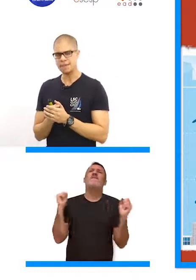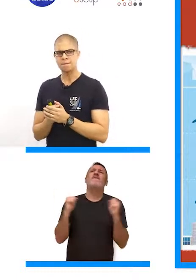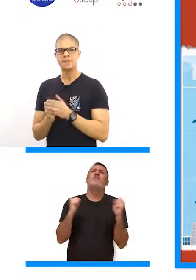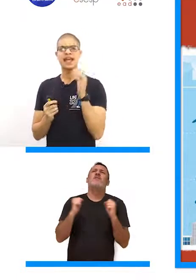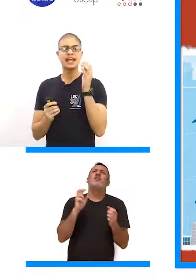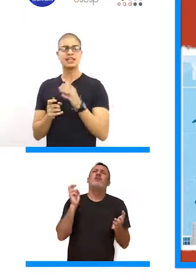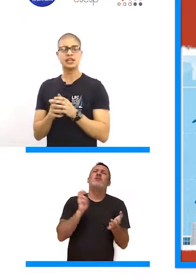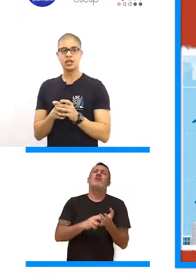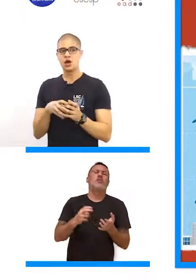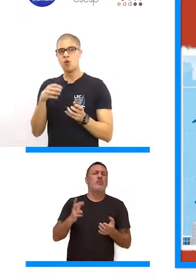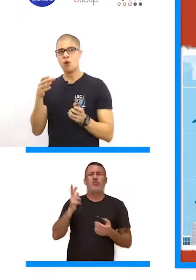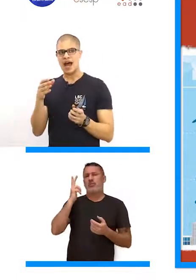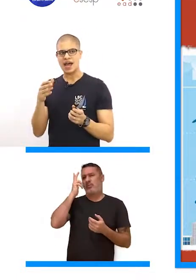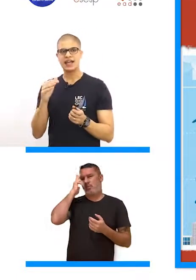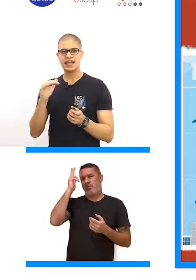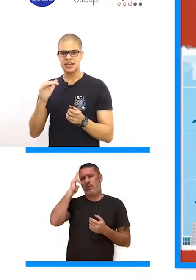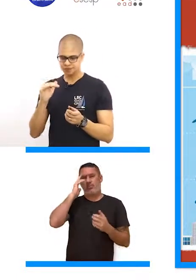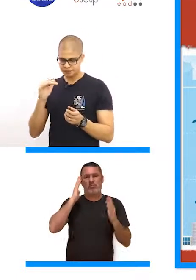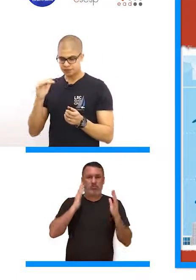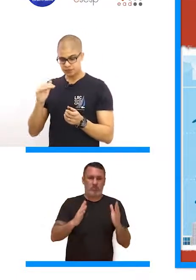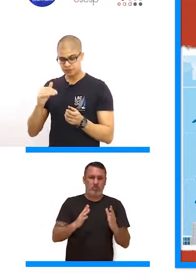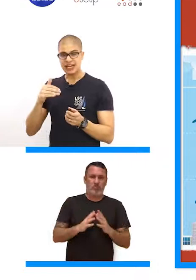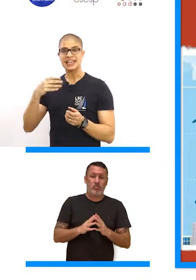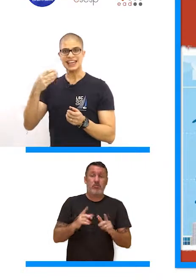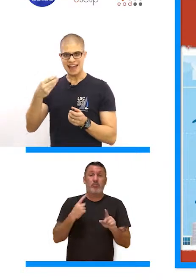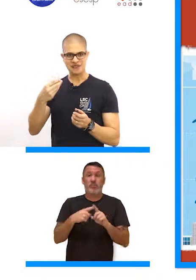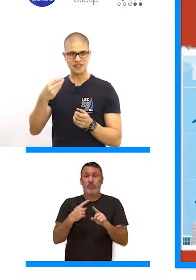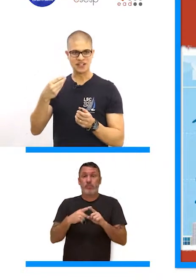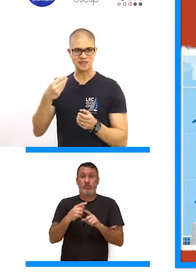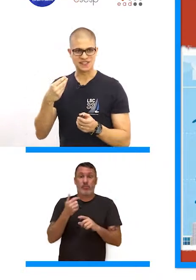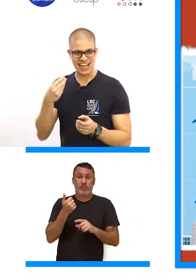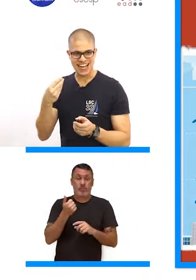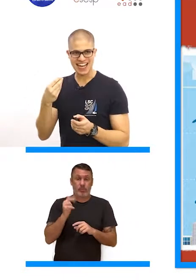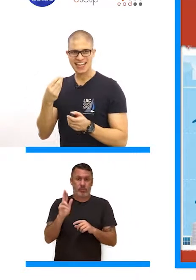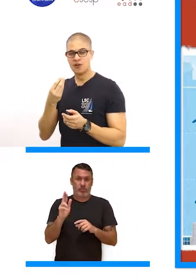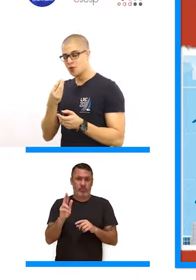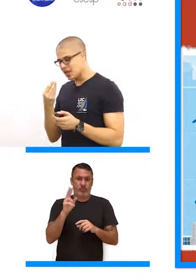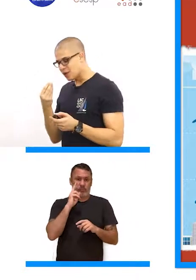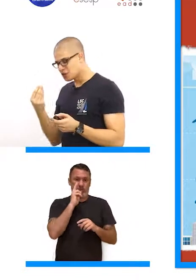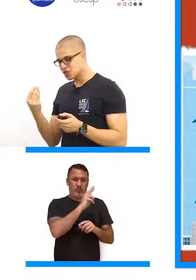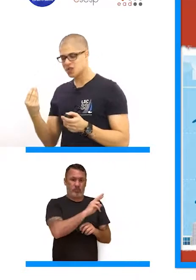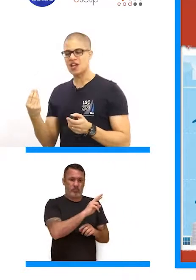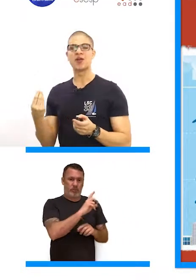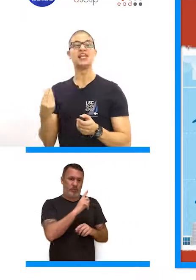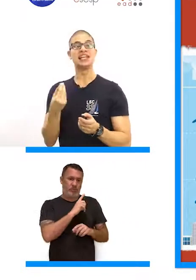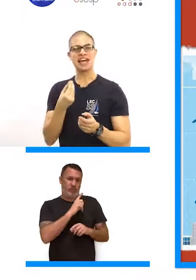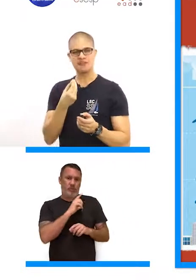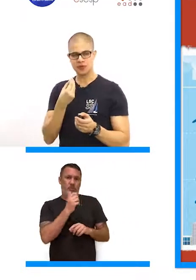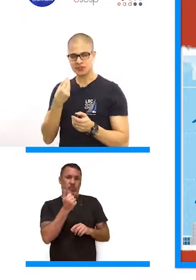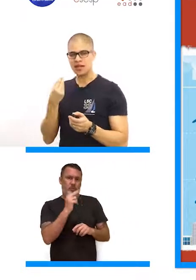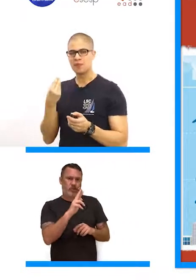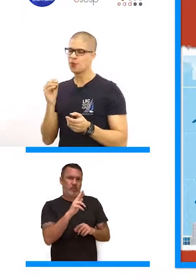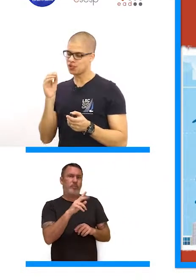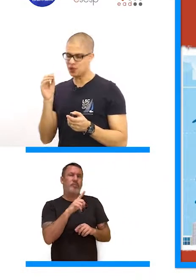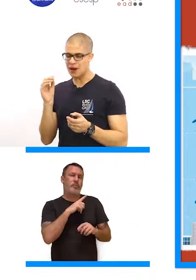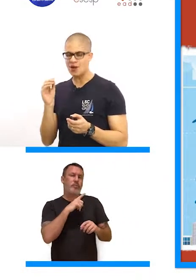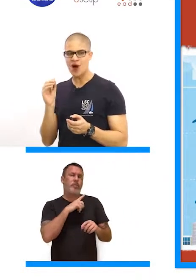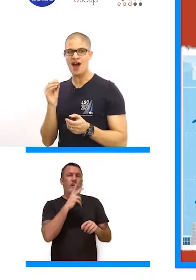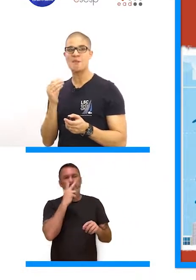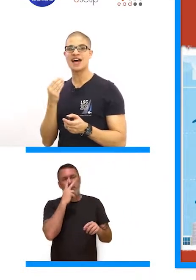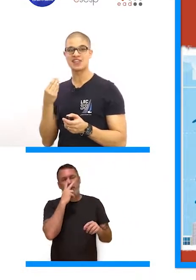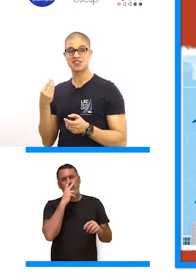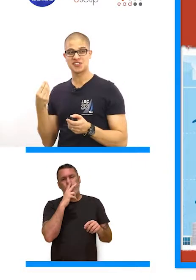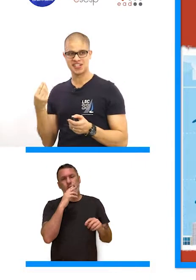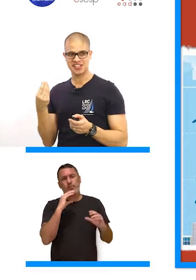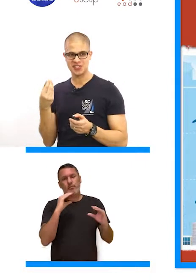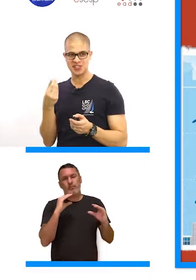Tudo bem? Em que o ar, ele leva, tá? O meio atmosférico, ele leva um tempo um pouquinho